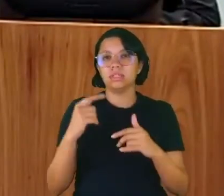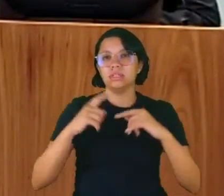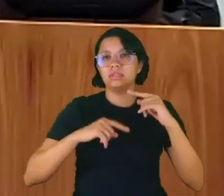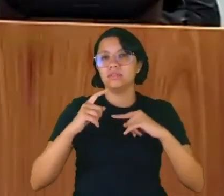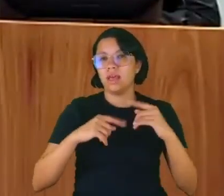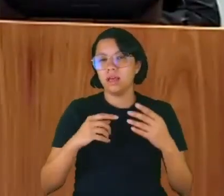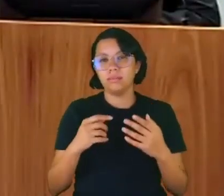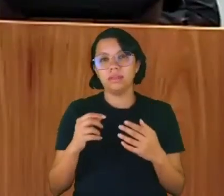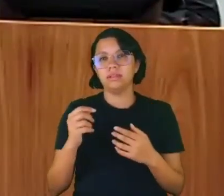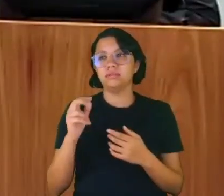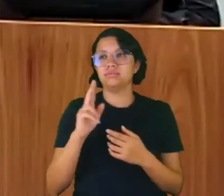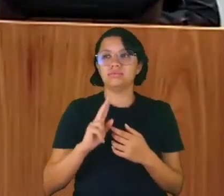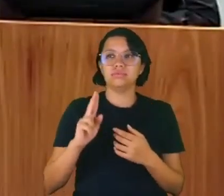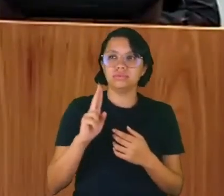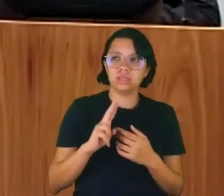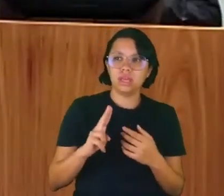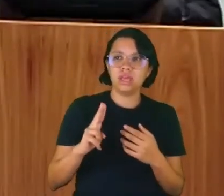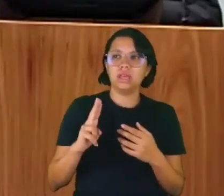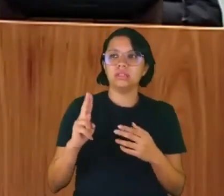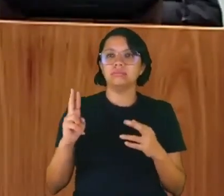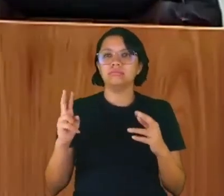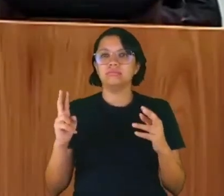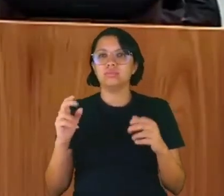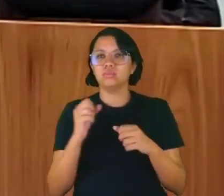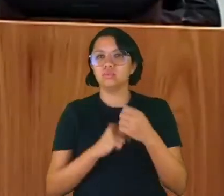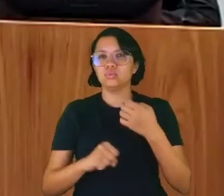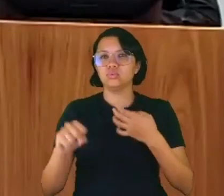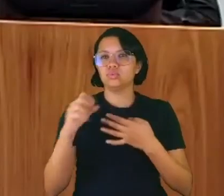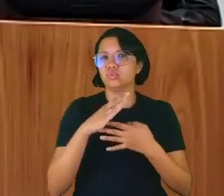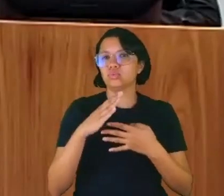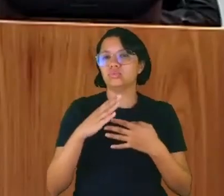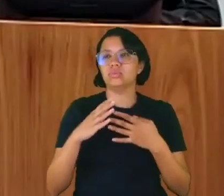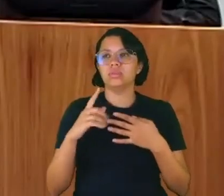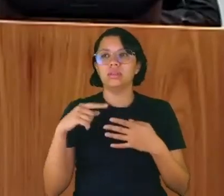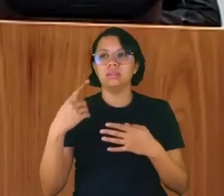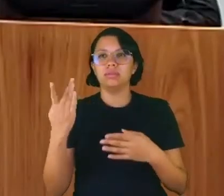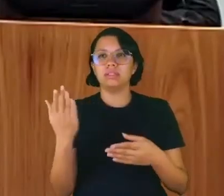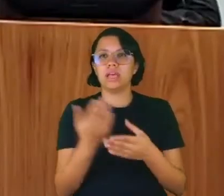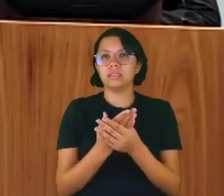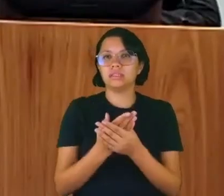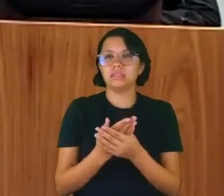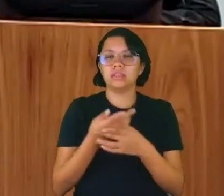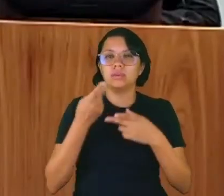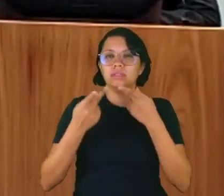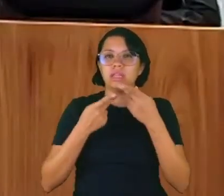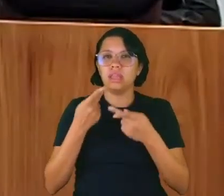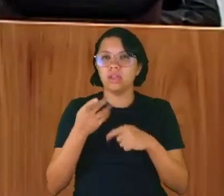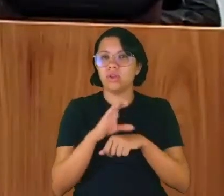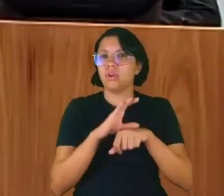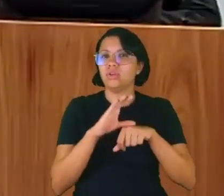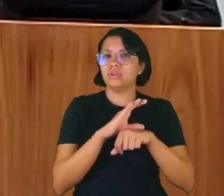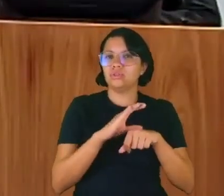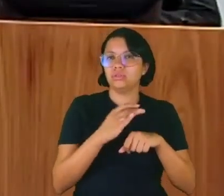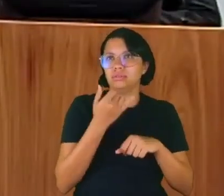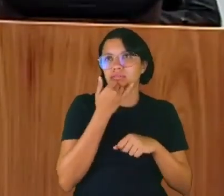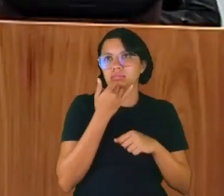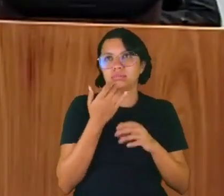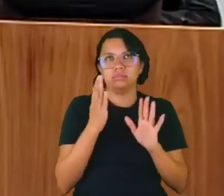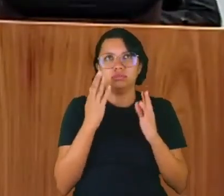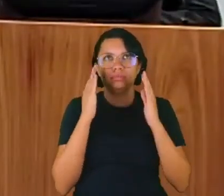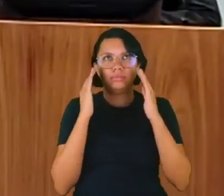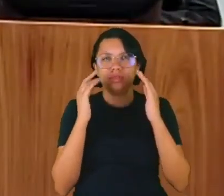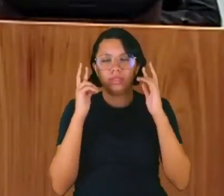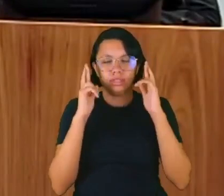mecanismos todos foram sendo criados, a súmula vinculante daqui, depois ação declaratória de constitucionalidade, com todo respeito, uma coisa que eu